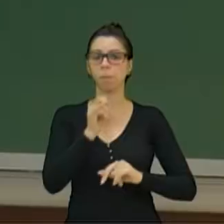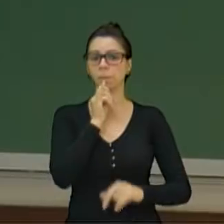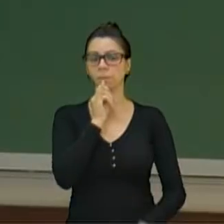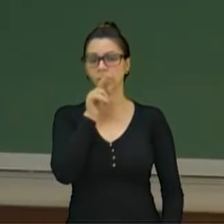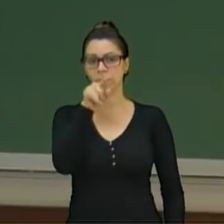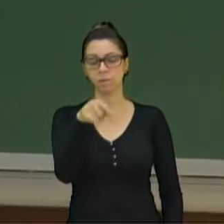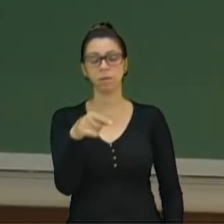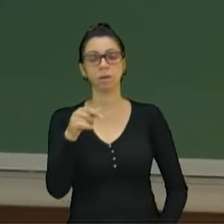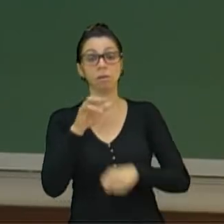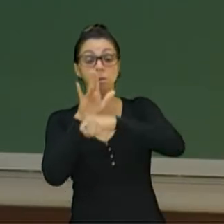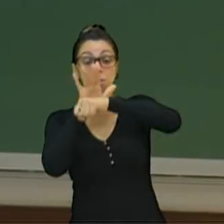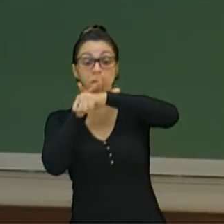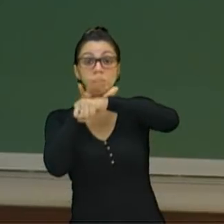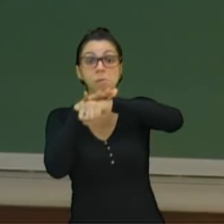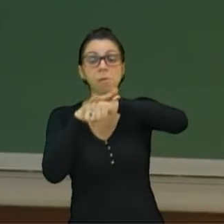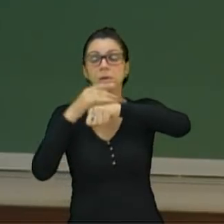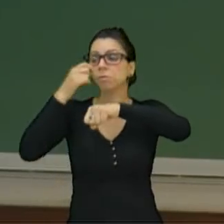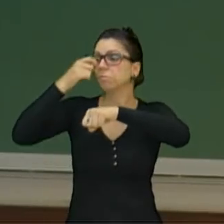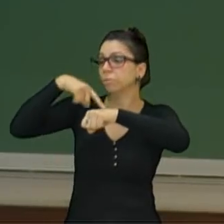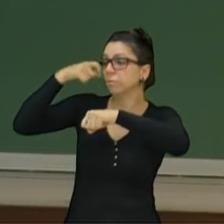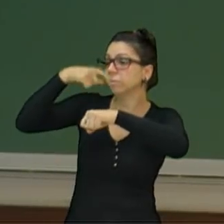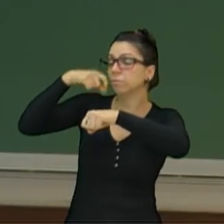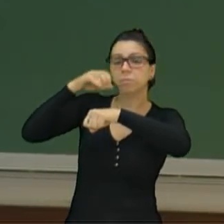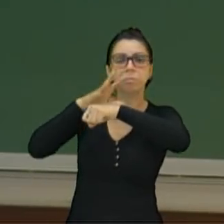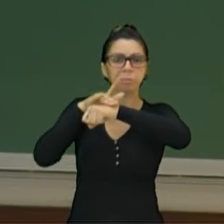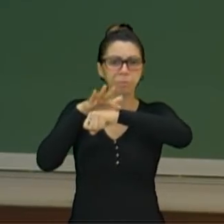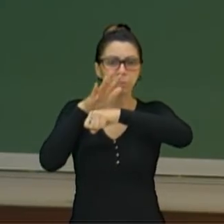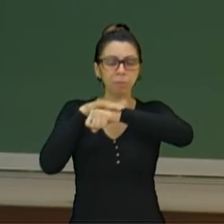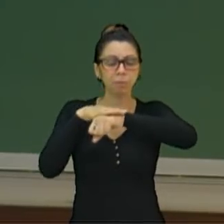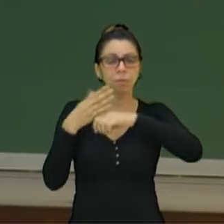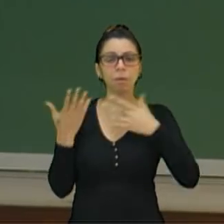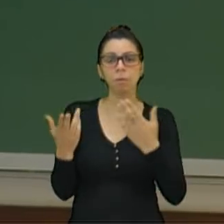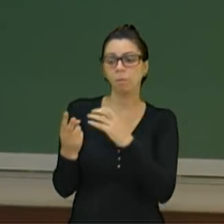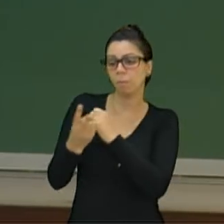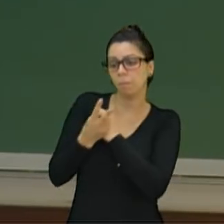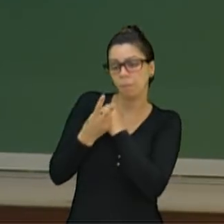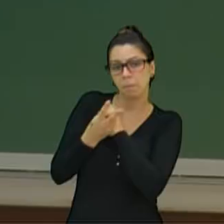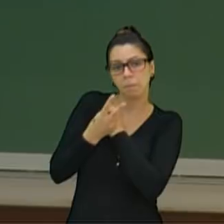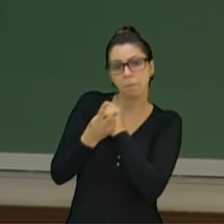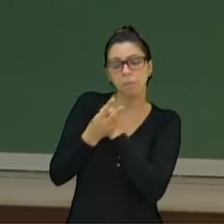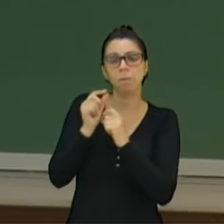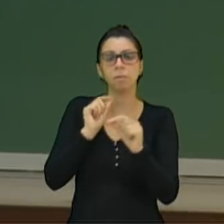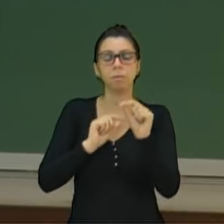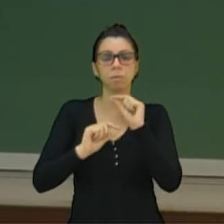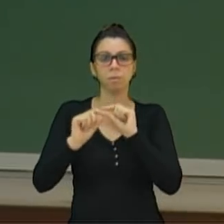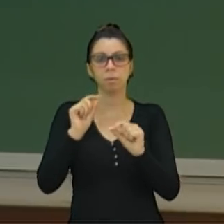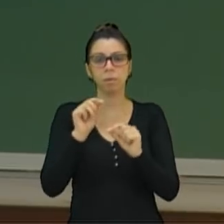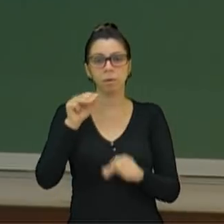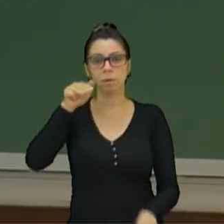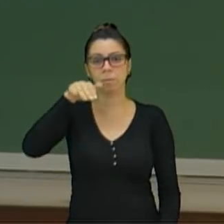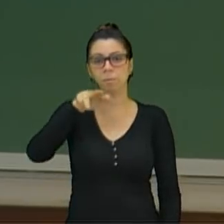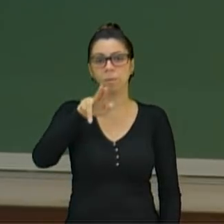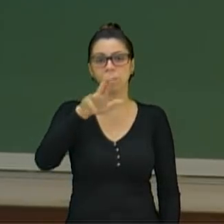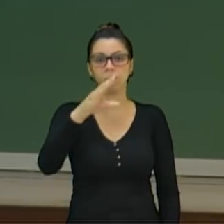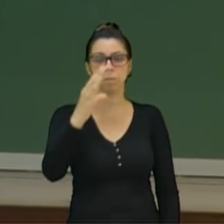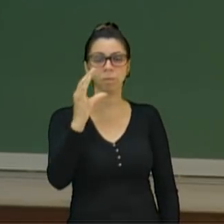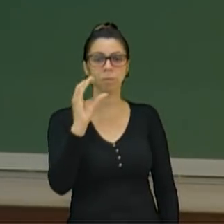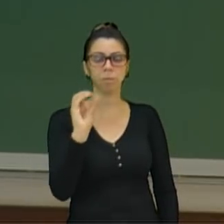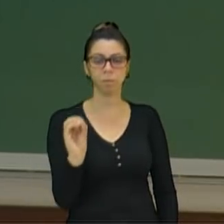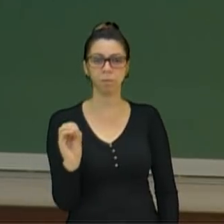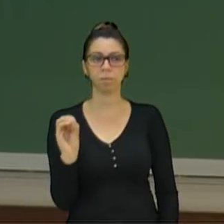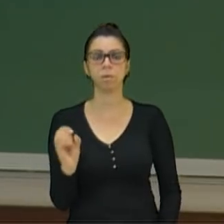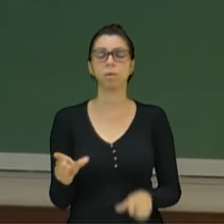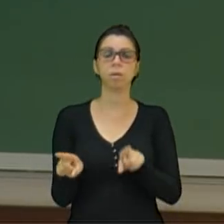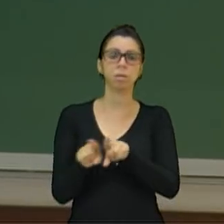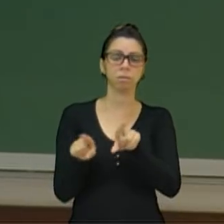gripados, uma maneira de nos protegermos, o nosso corpo nos proteger, é produzir mais muco. Naturalmente, nós temos